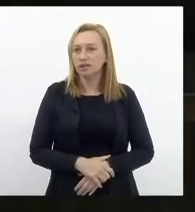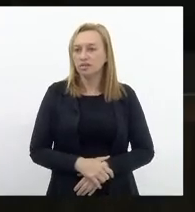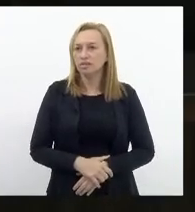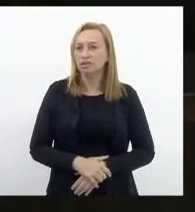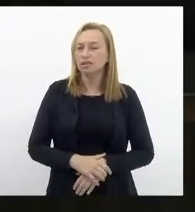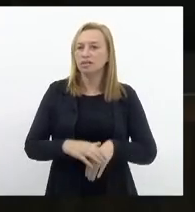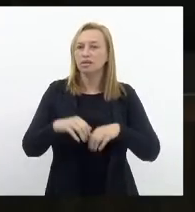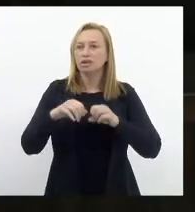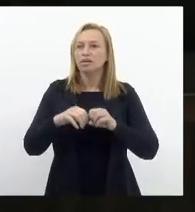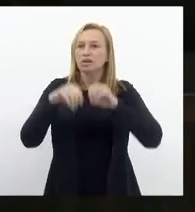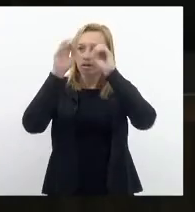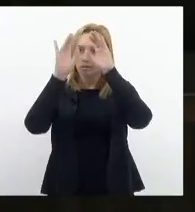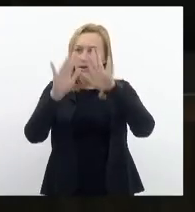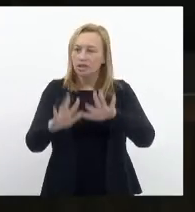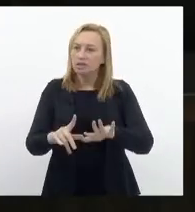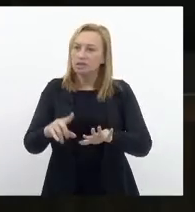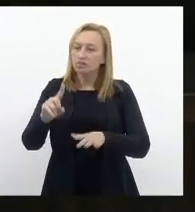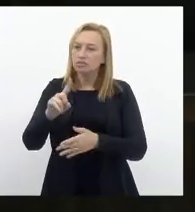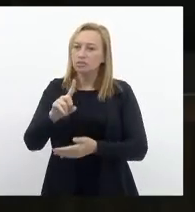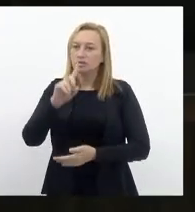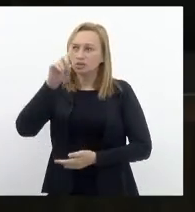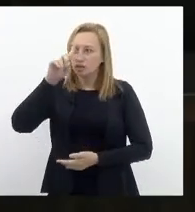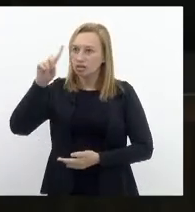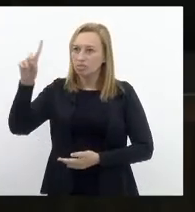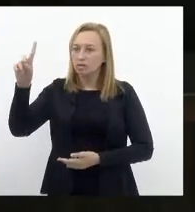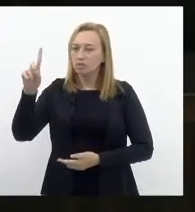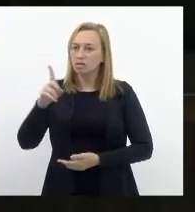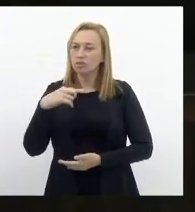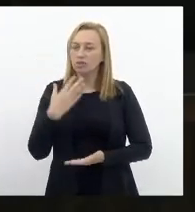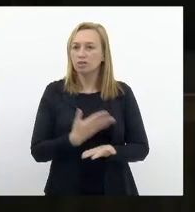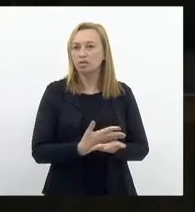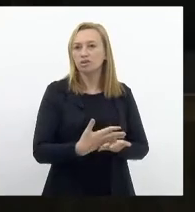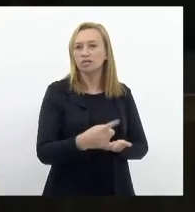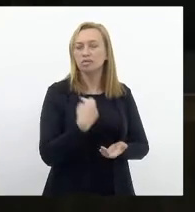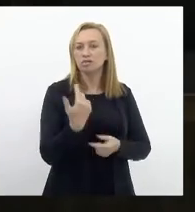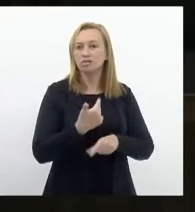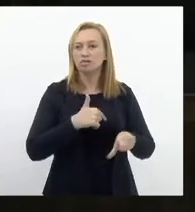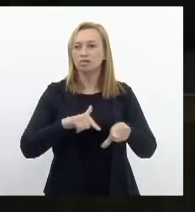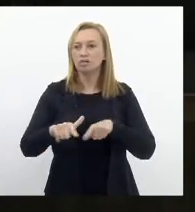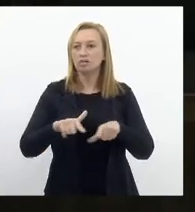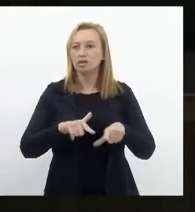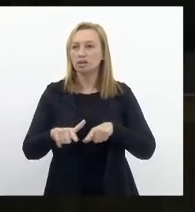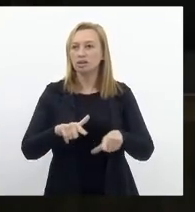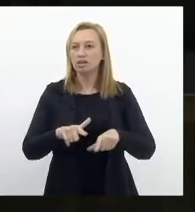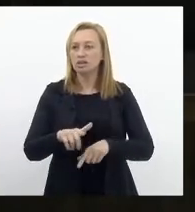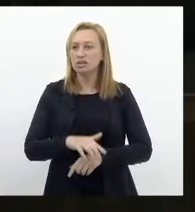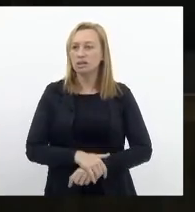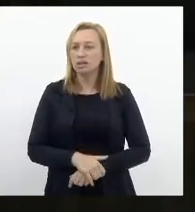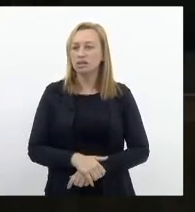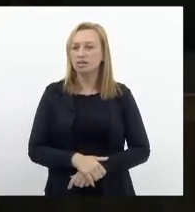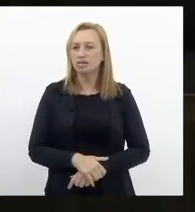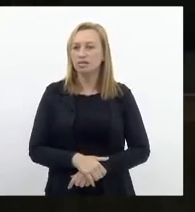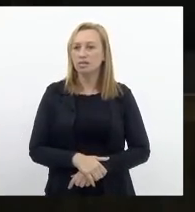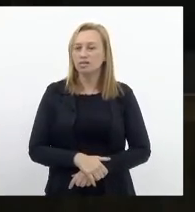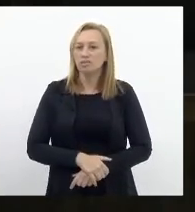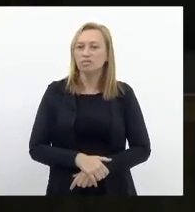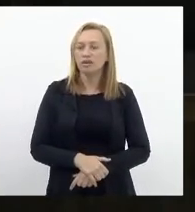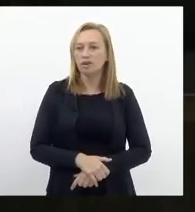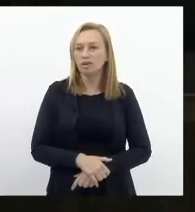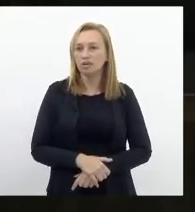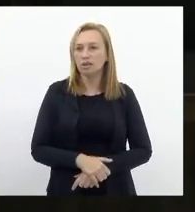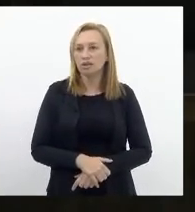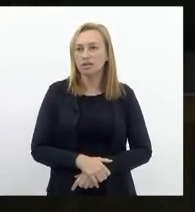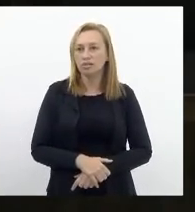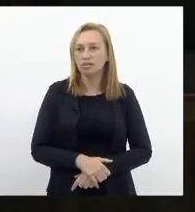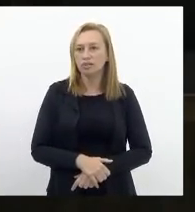Havendo número legal e sobre a proteção de Deus, iniciamos os nossos trabalhos. Está aberta a sessão. A